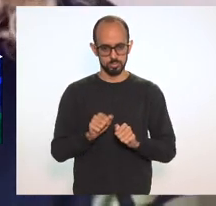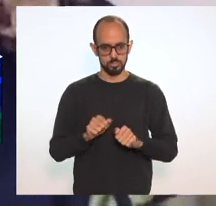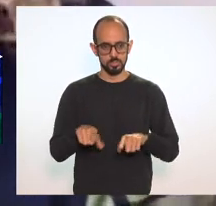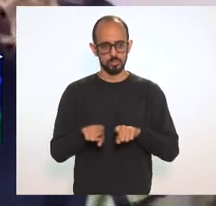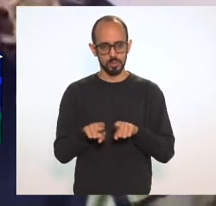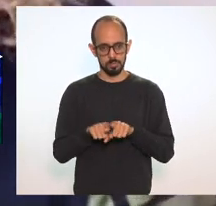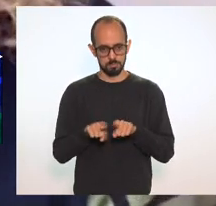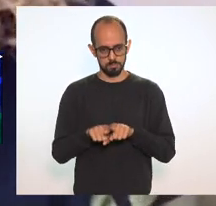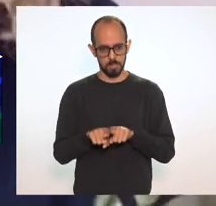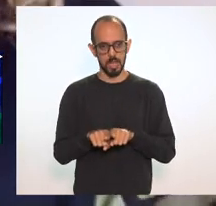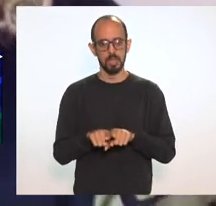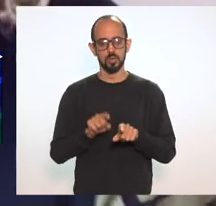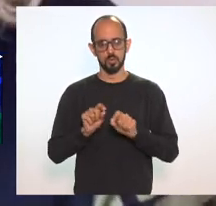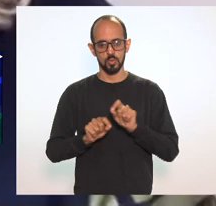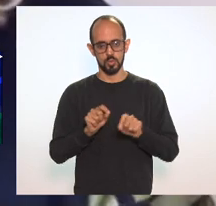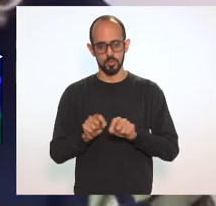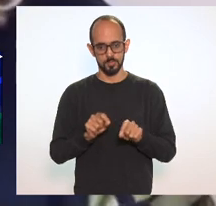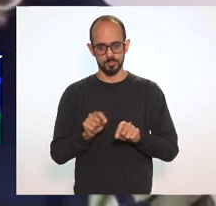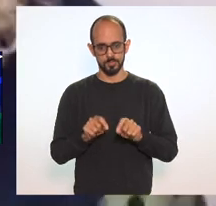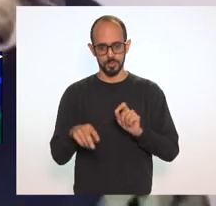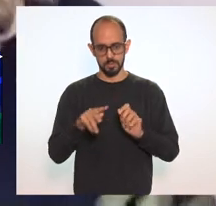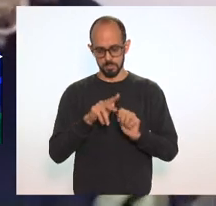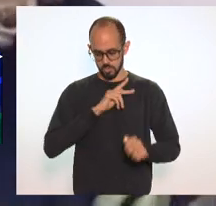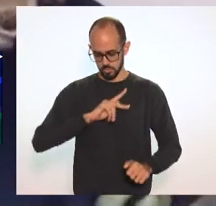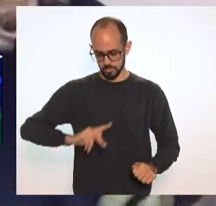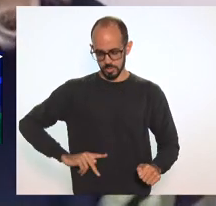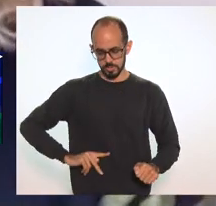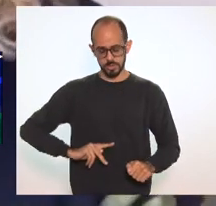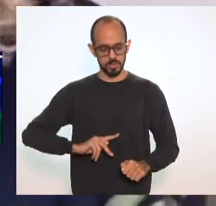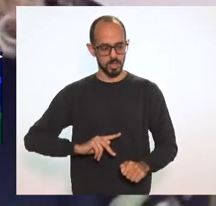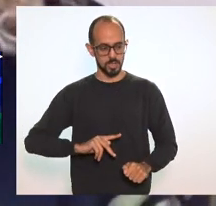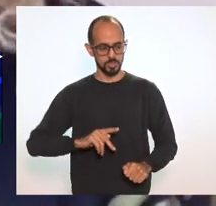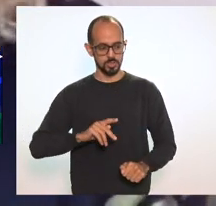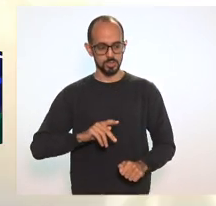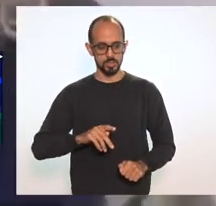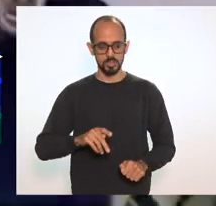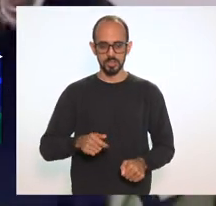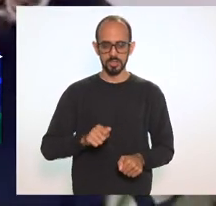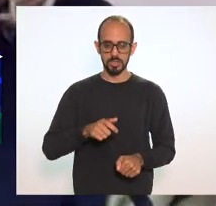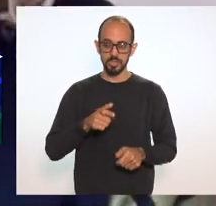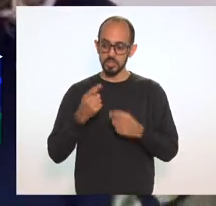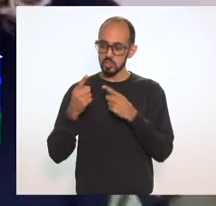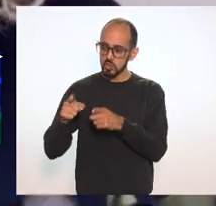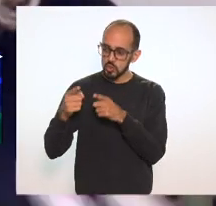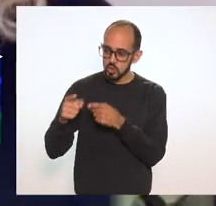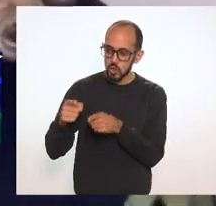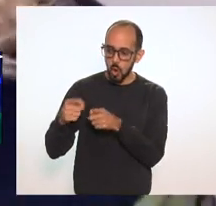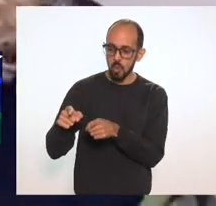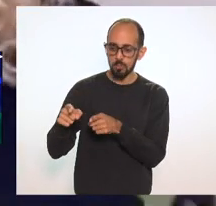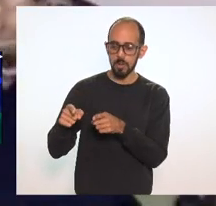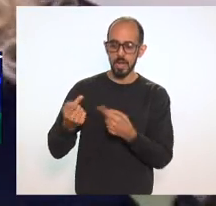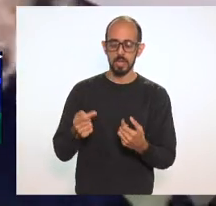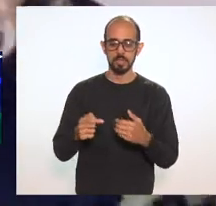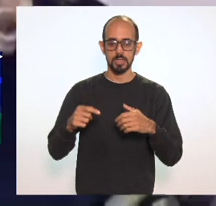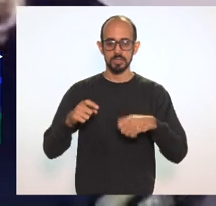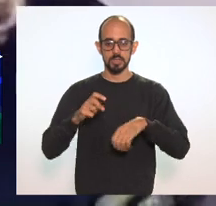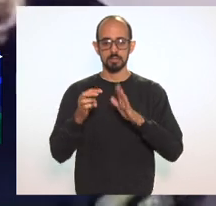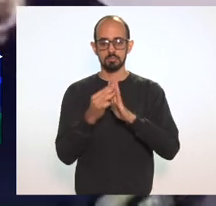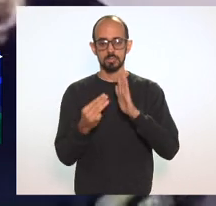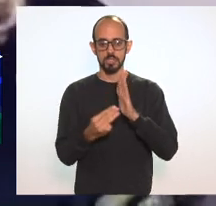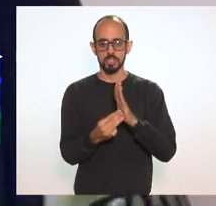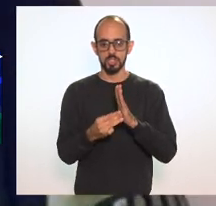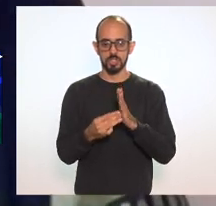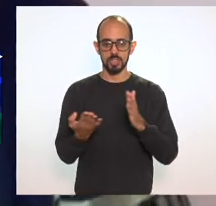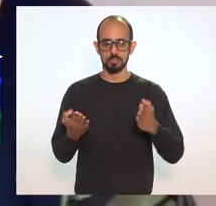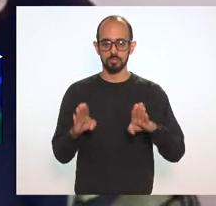sociedade também por um presidente que debocha das medidas de isolamento que propaga a medicamentos